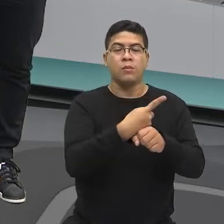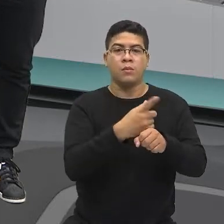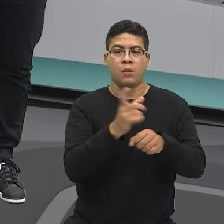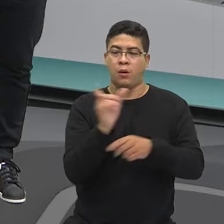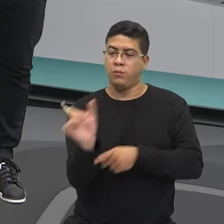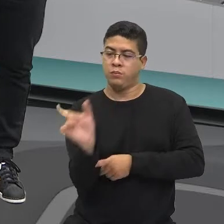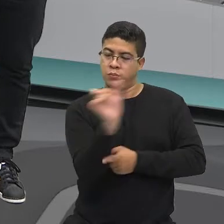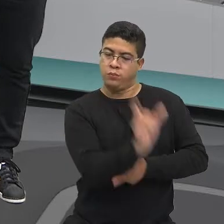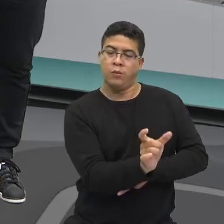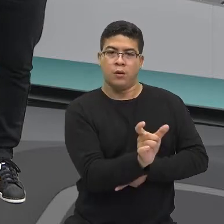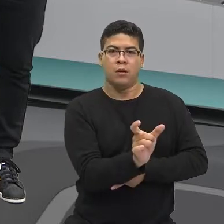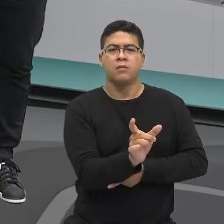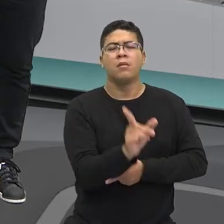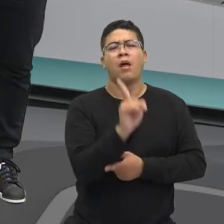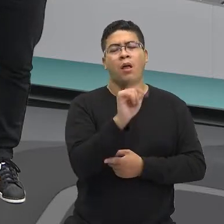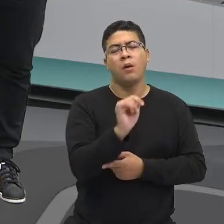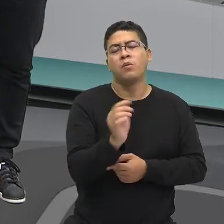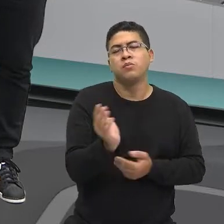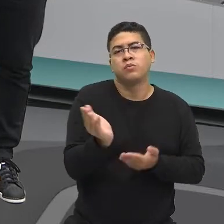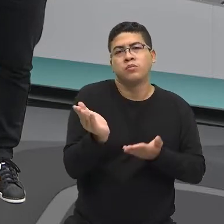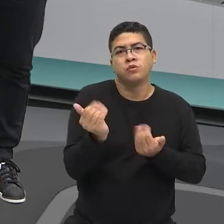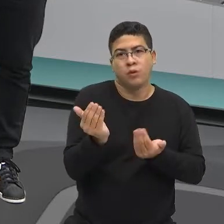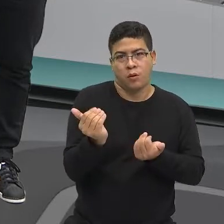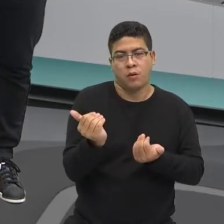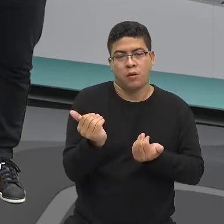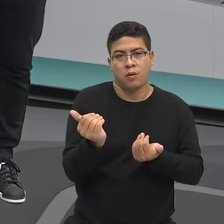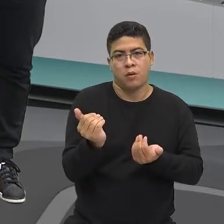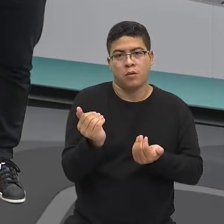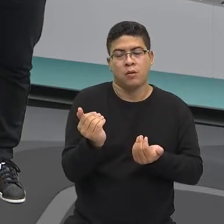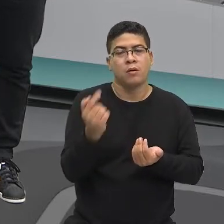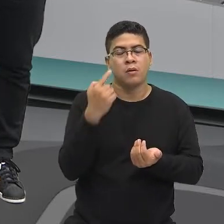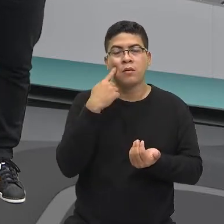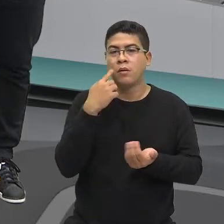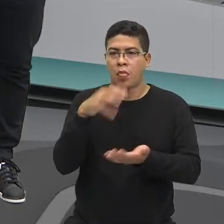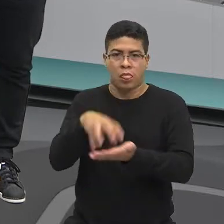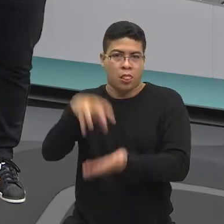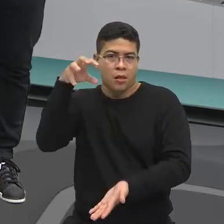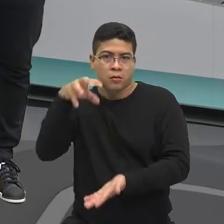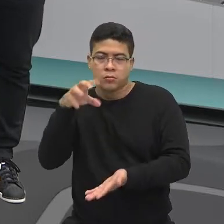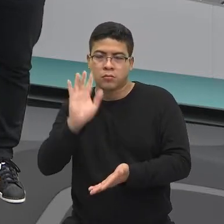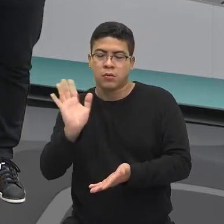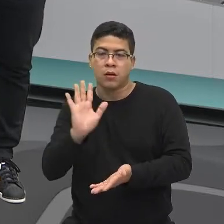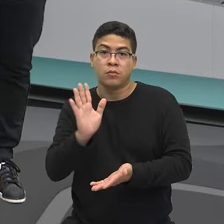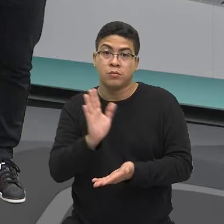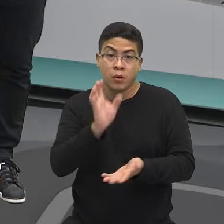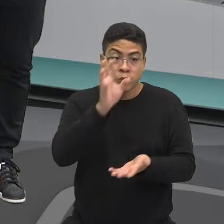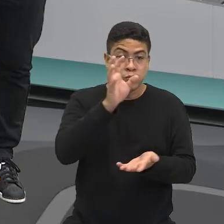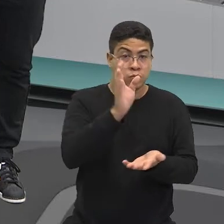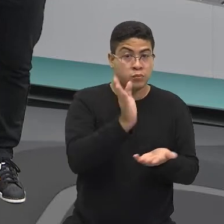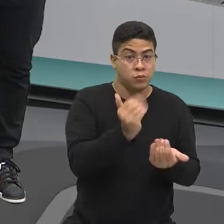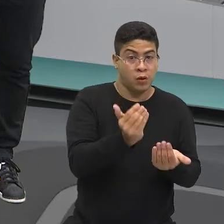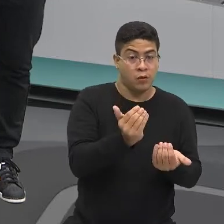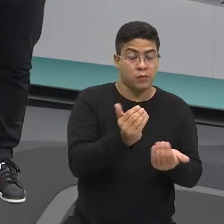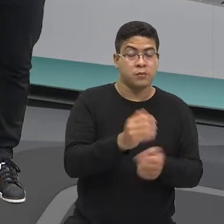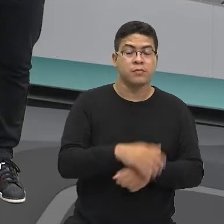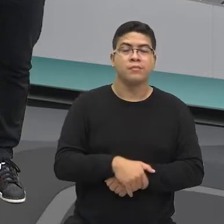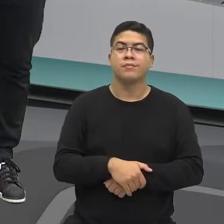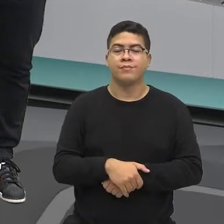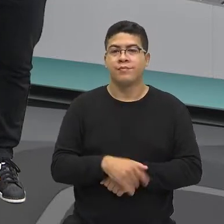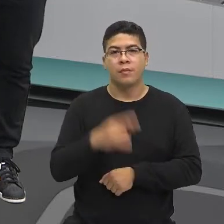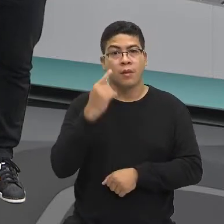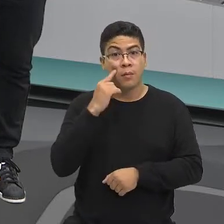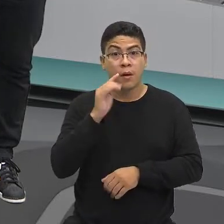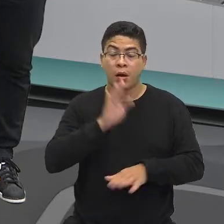a ideia de um jovem, né? De um homem novo, de jovem. Então, notem aí que a mudança dessas palavras, elas vão mudar o